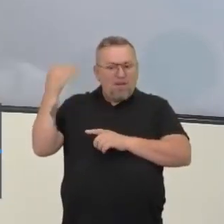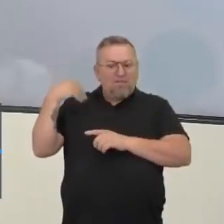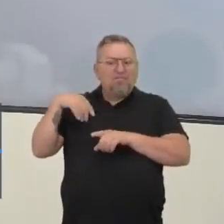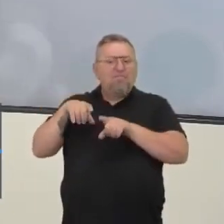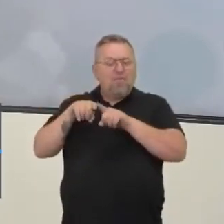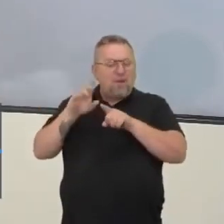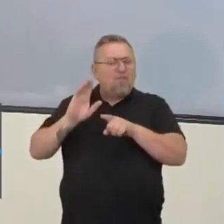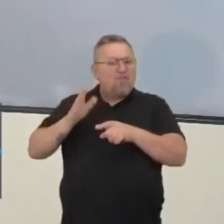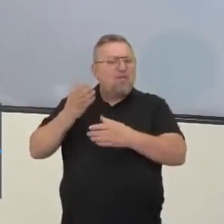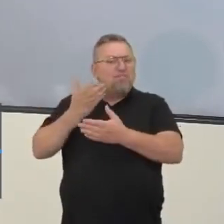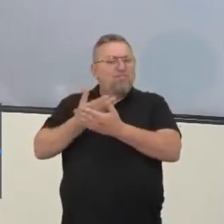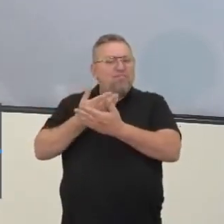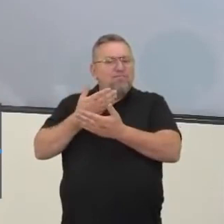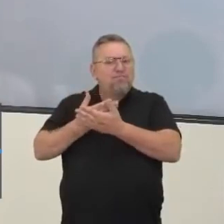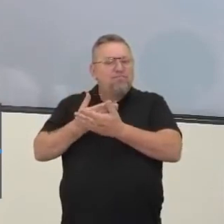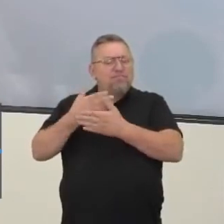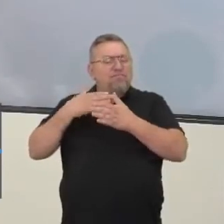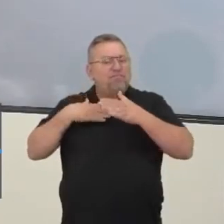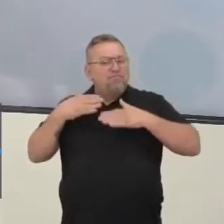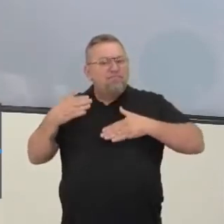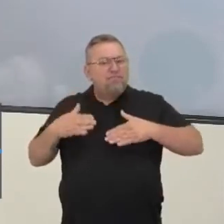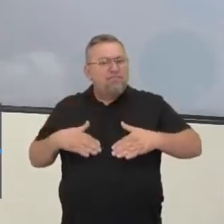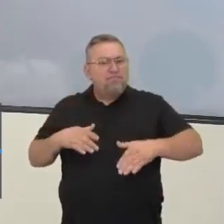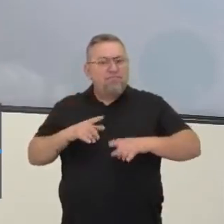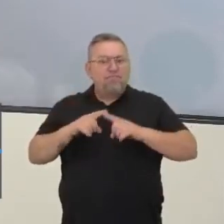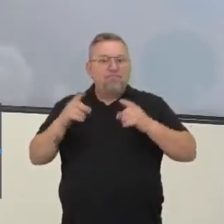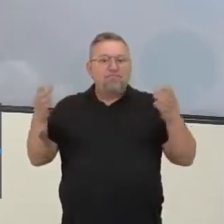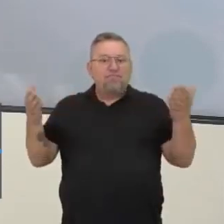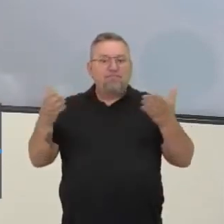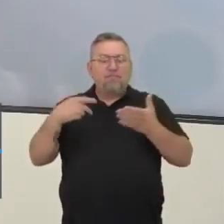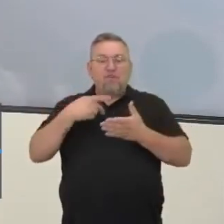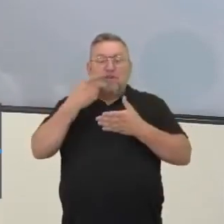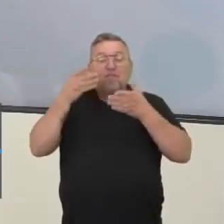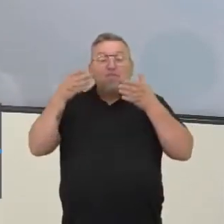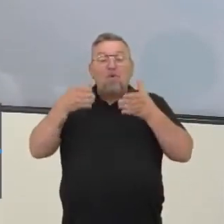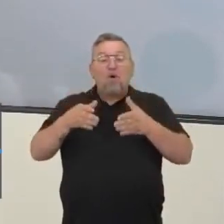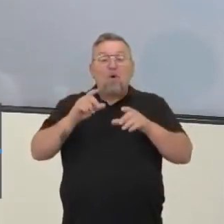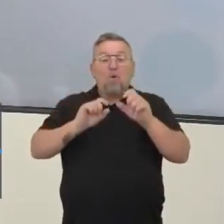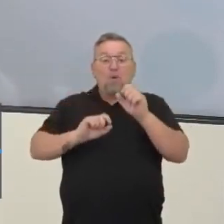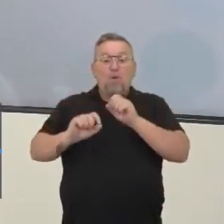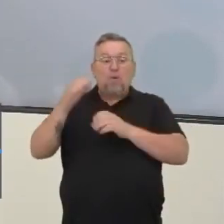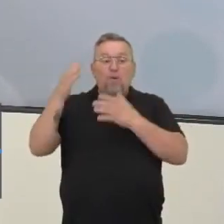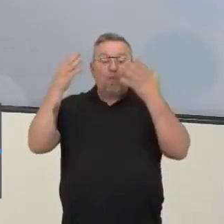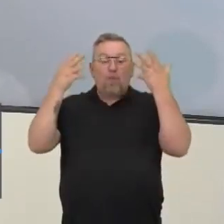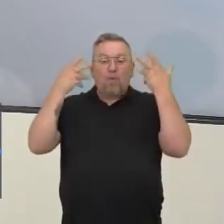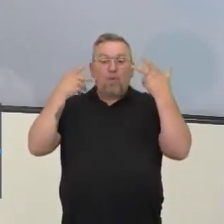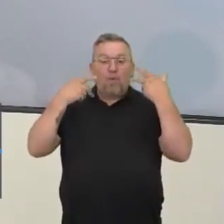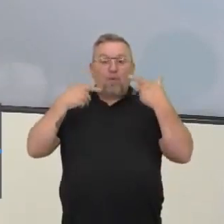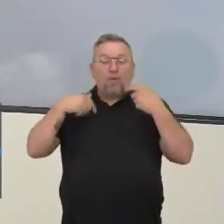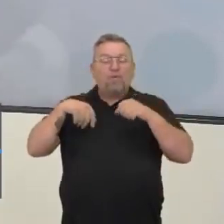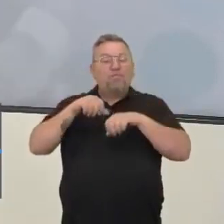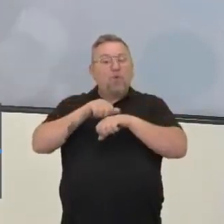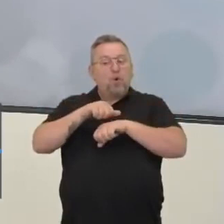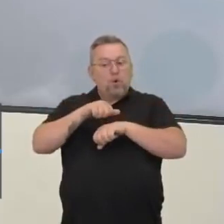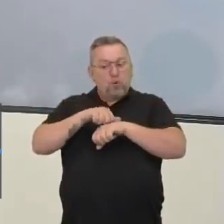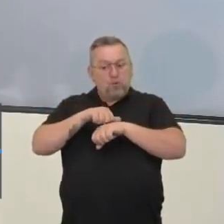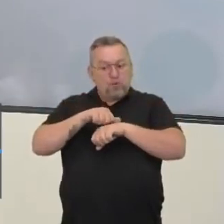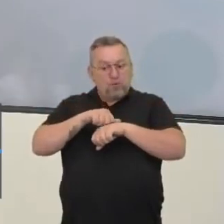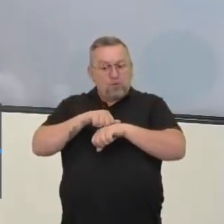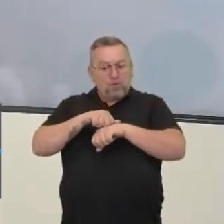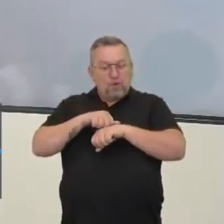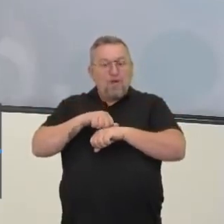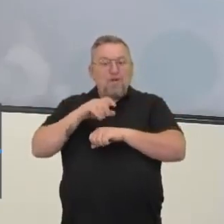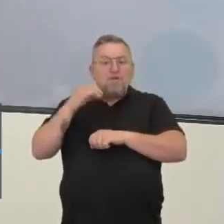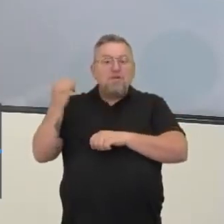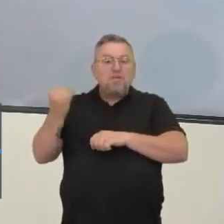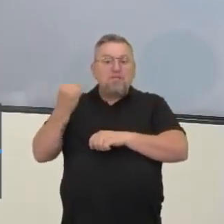falar sobre alguns sistemas do corpo. Só que agora a gente vai dar uma ênfase aí um pouquinho aos animais vertebrados. E é muito importante que